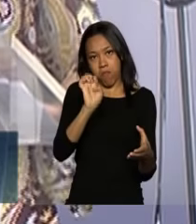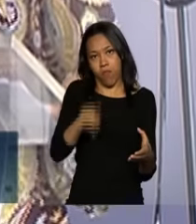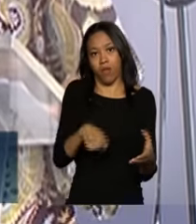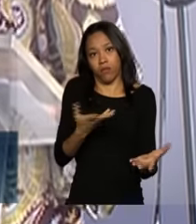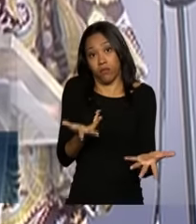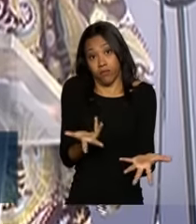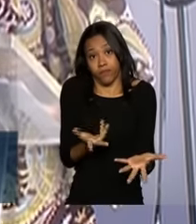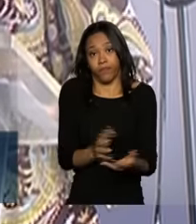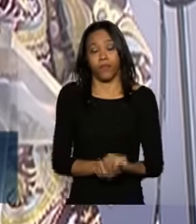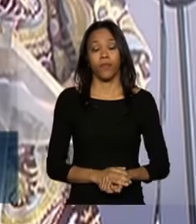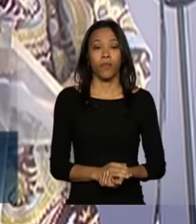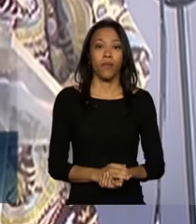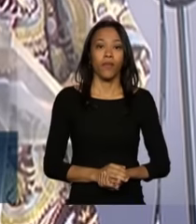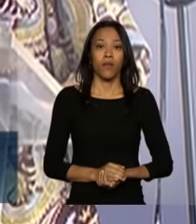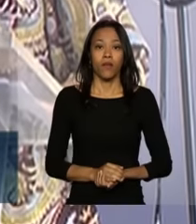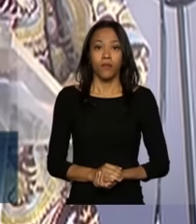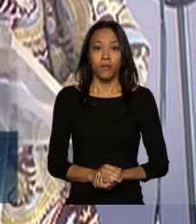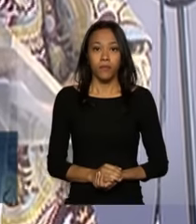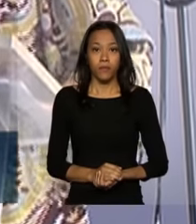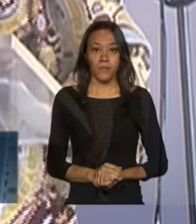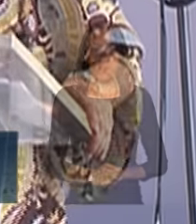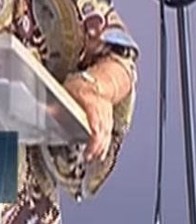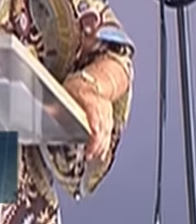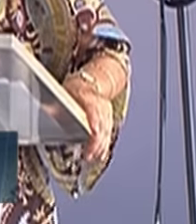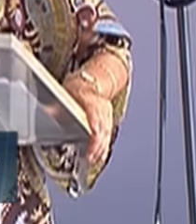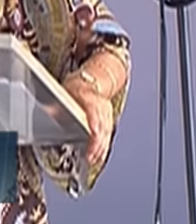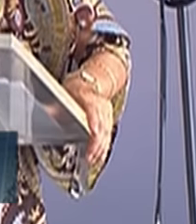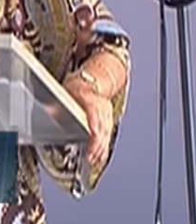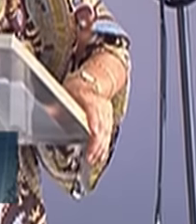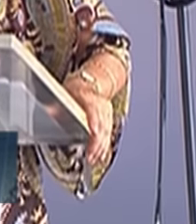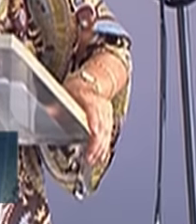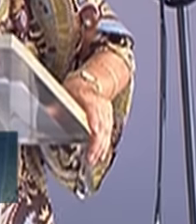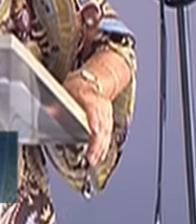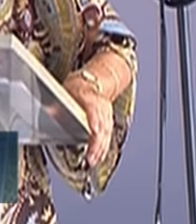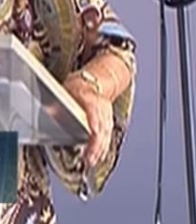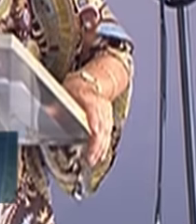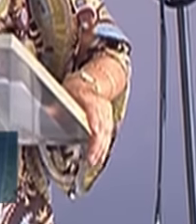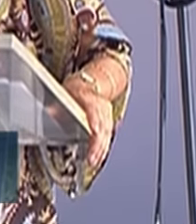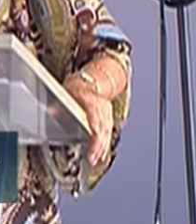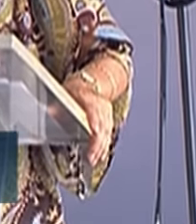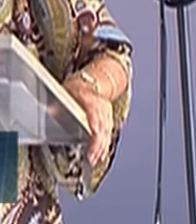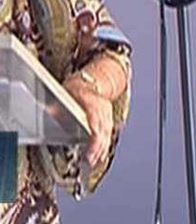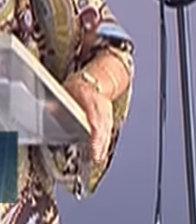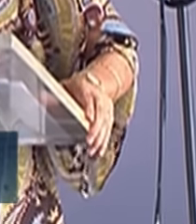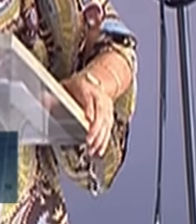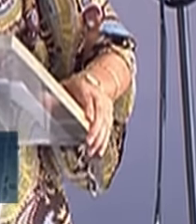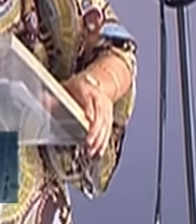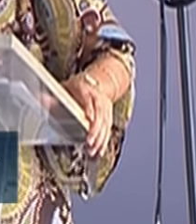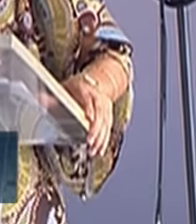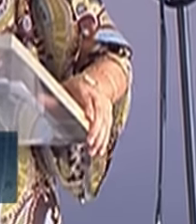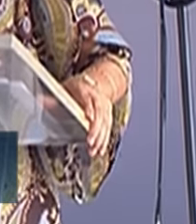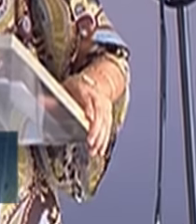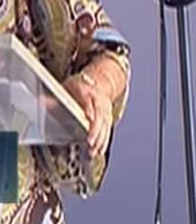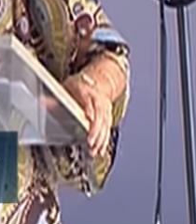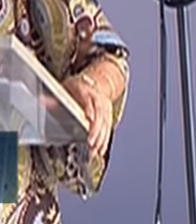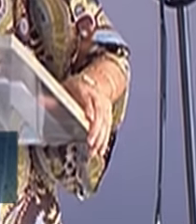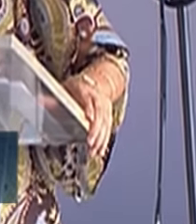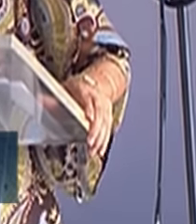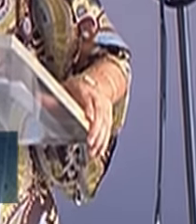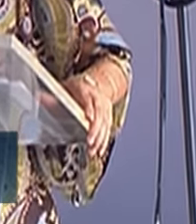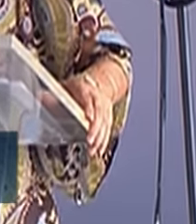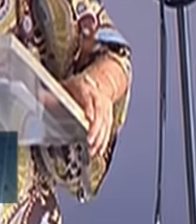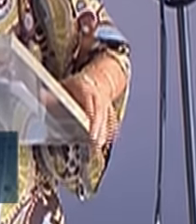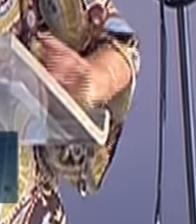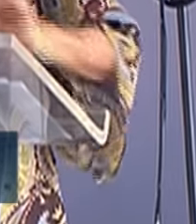estamos fazendo a interligação do São Francisco. E vai chegar o dia que o que o prefeito pediu, nós vamos ter de